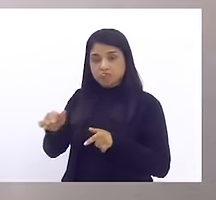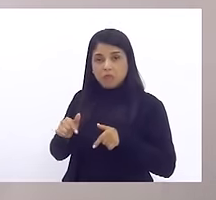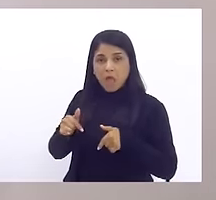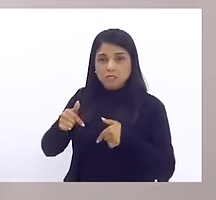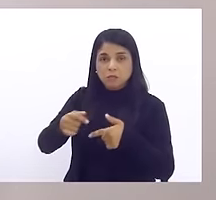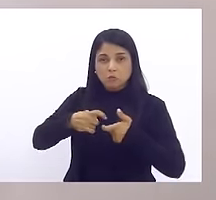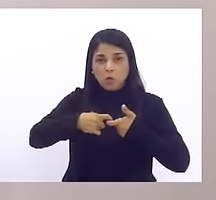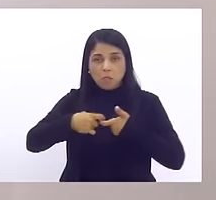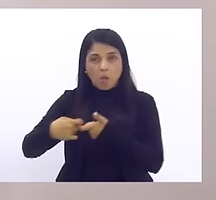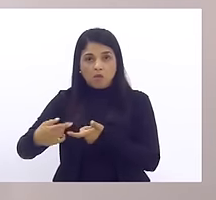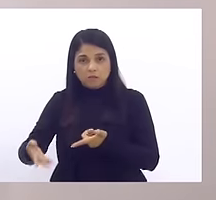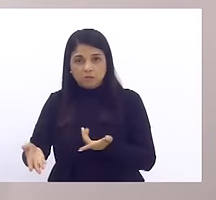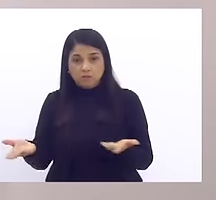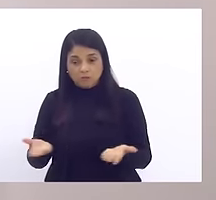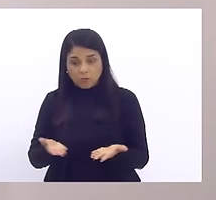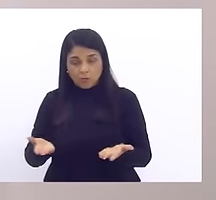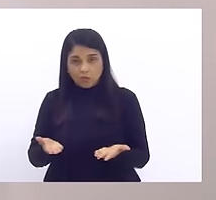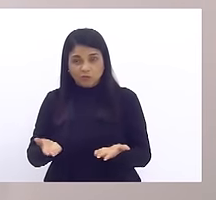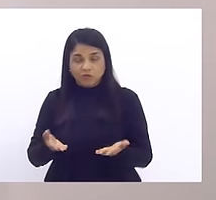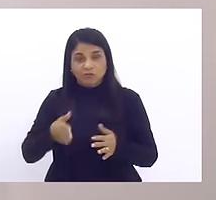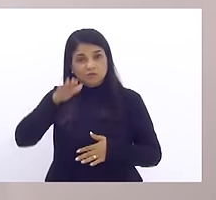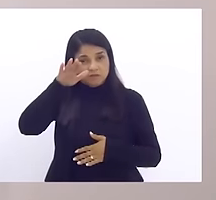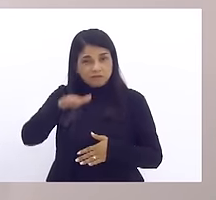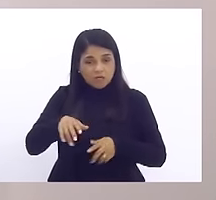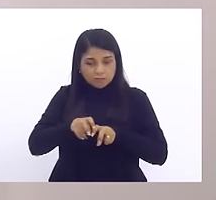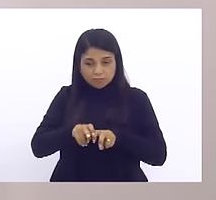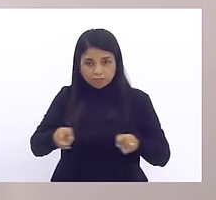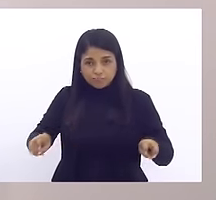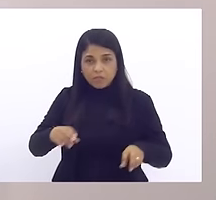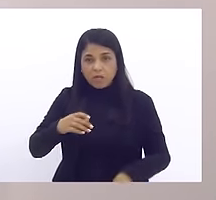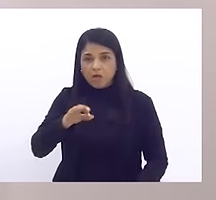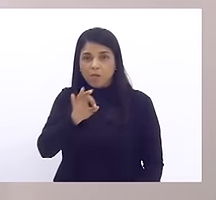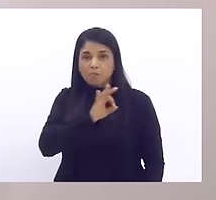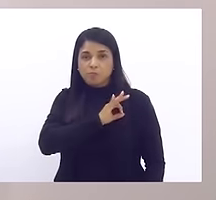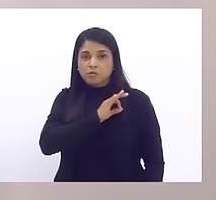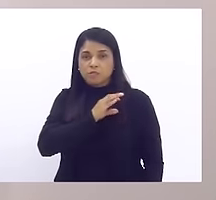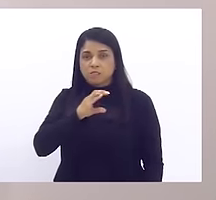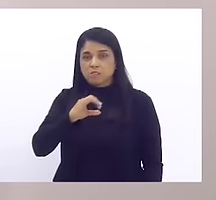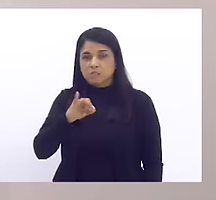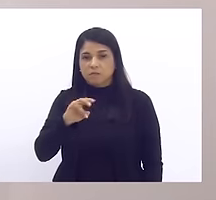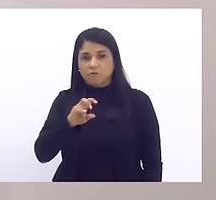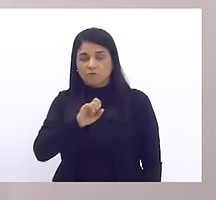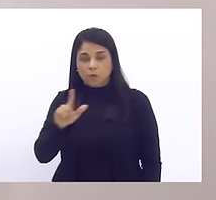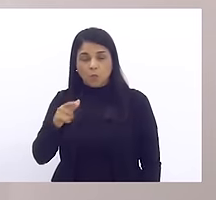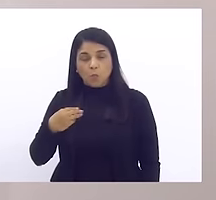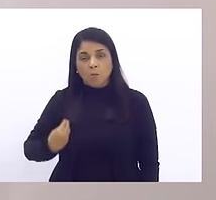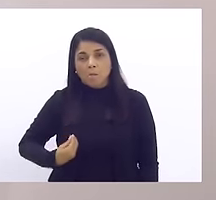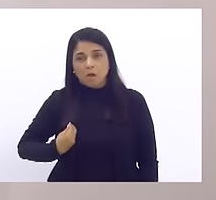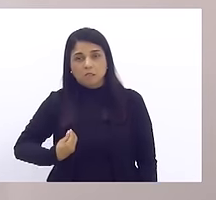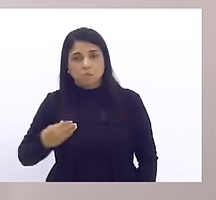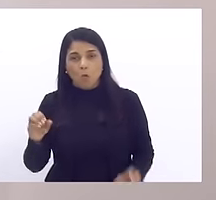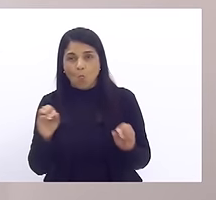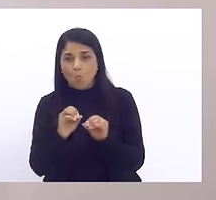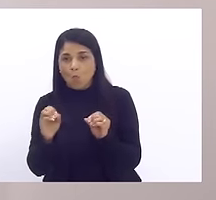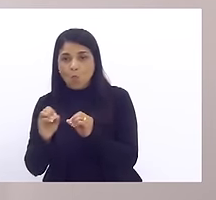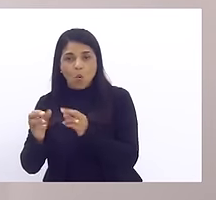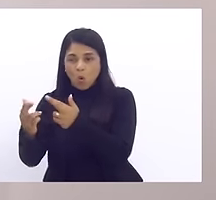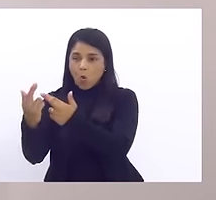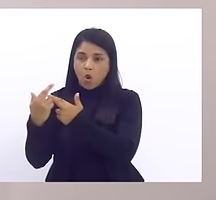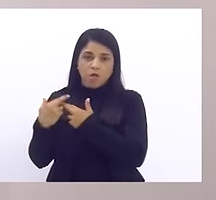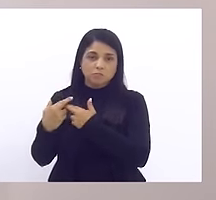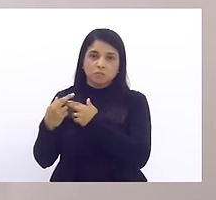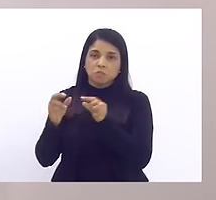aqui estão passaram uma tarde aqui conosco e eu vejo que a polícia civil tem pouca ou nenhuma participação ou responsabilidade